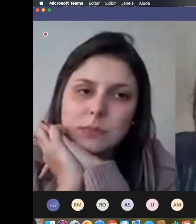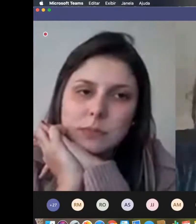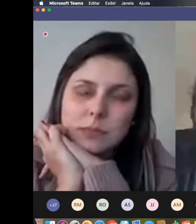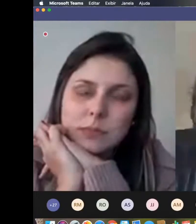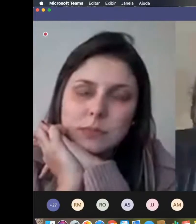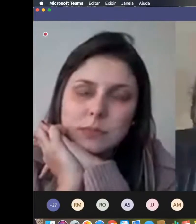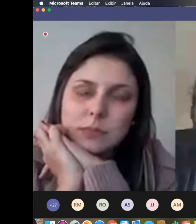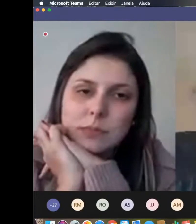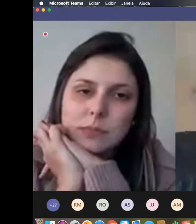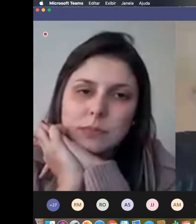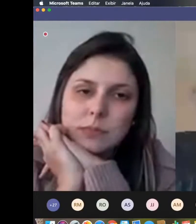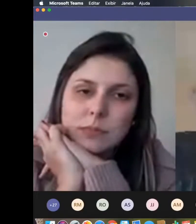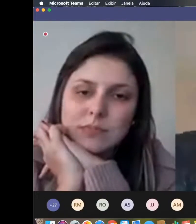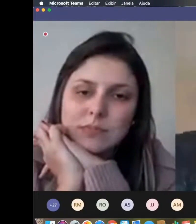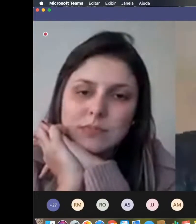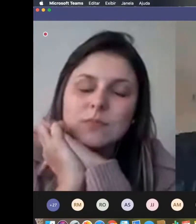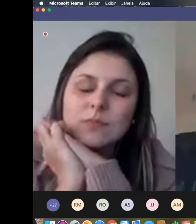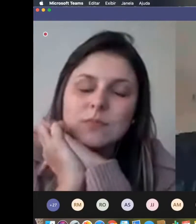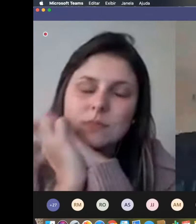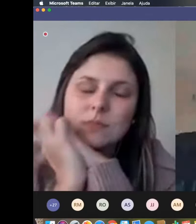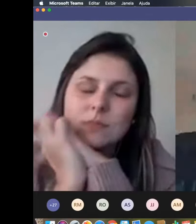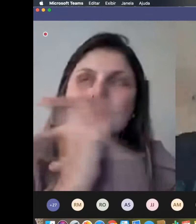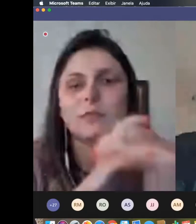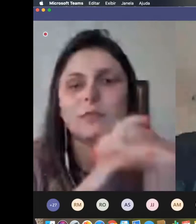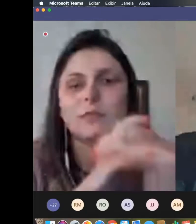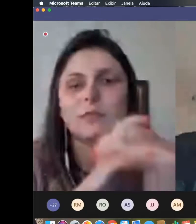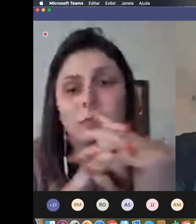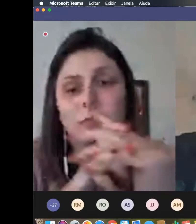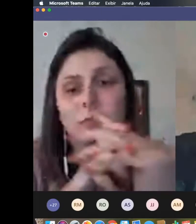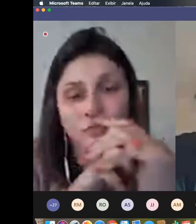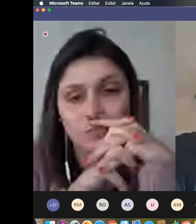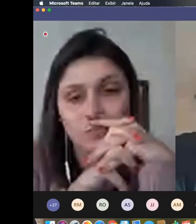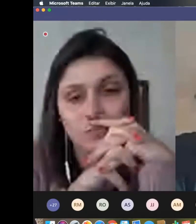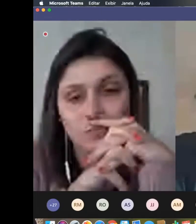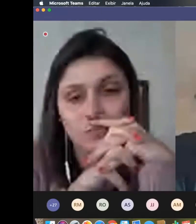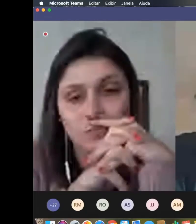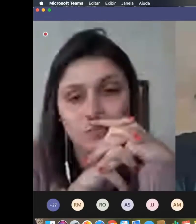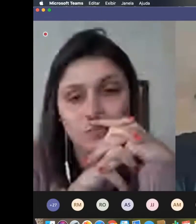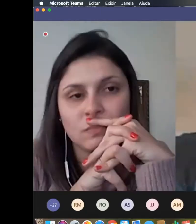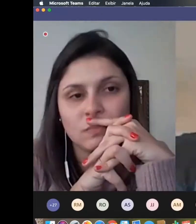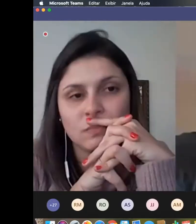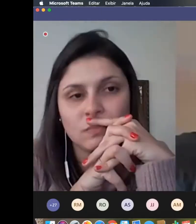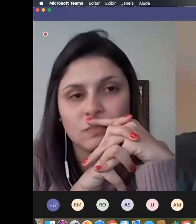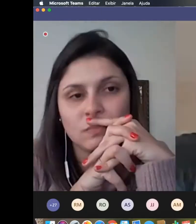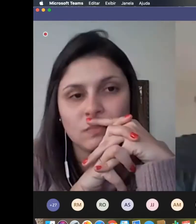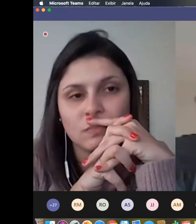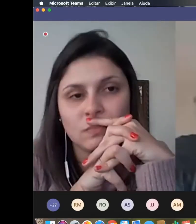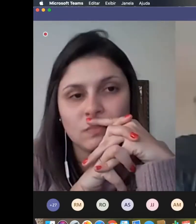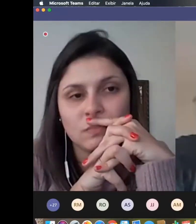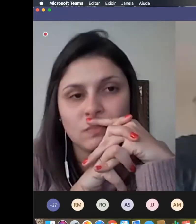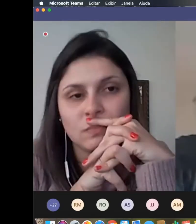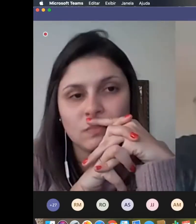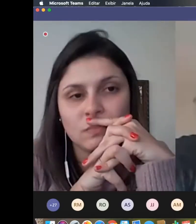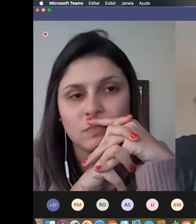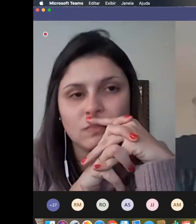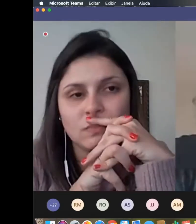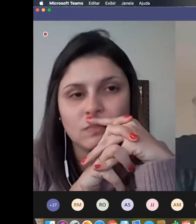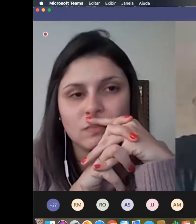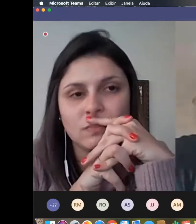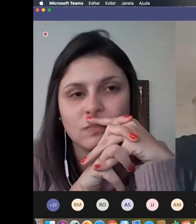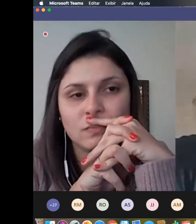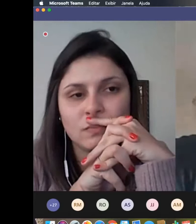a aprender outras linguagens de outra natureza, e que isso provavelmente será